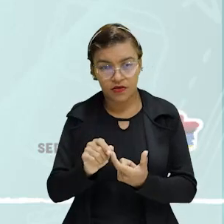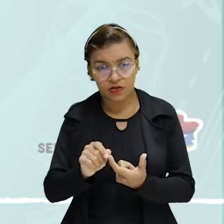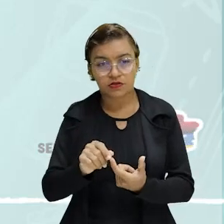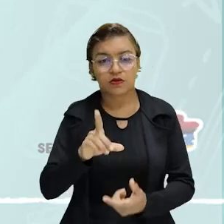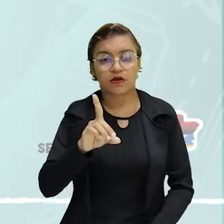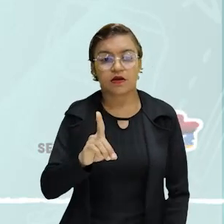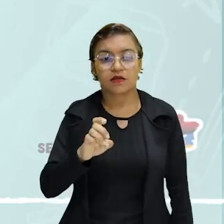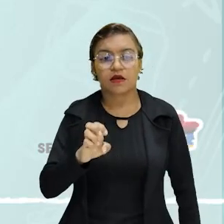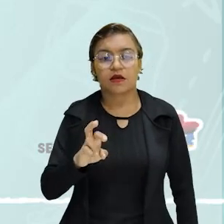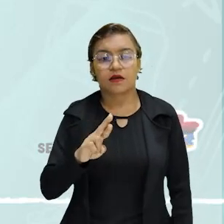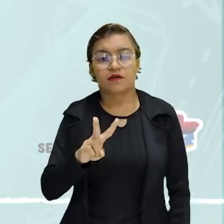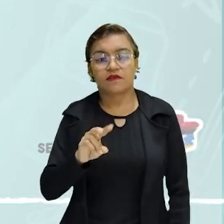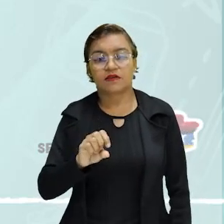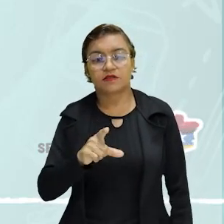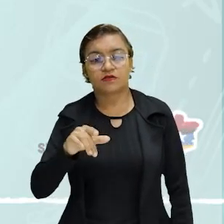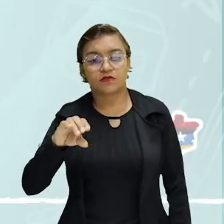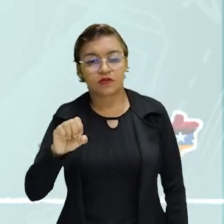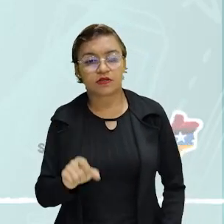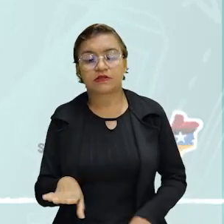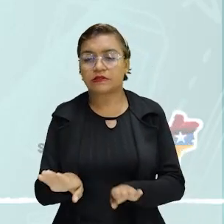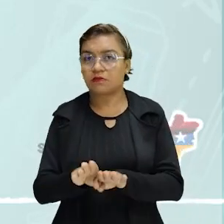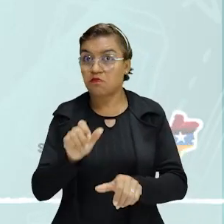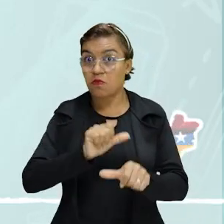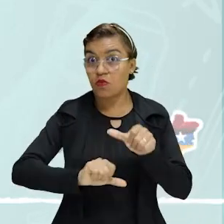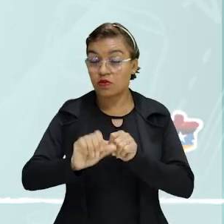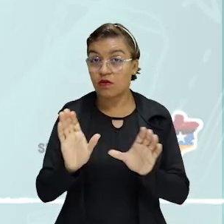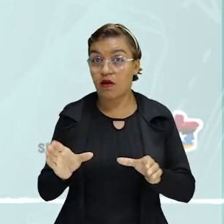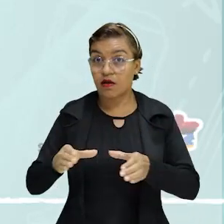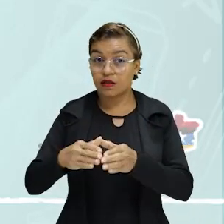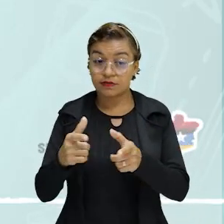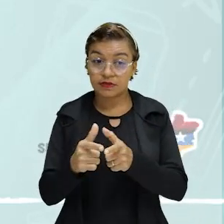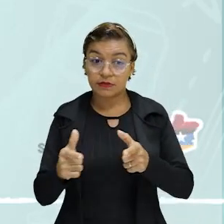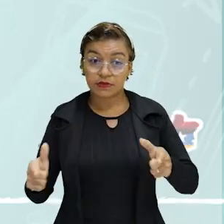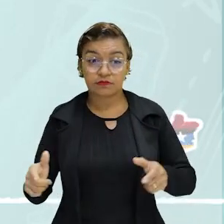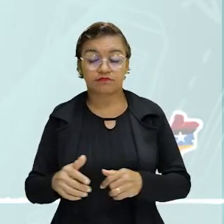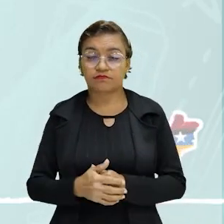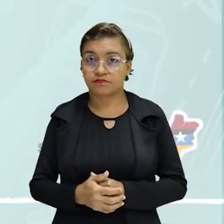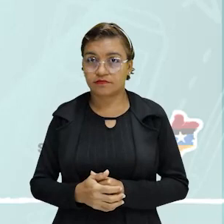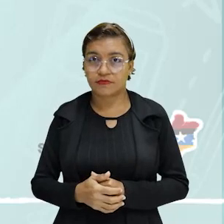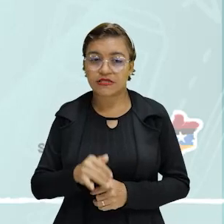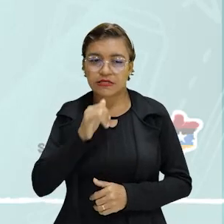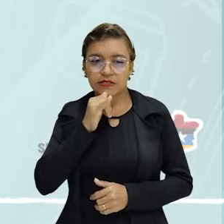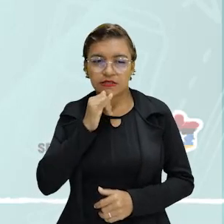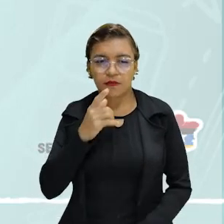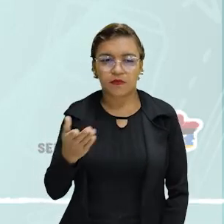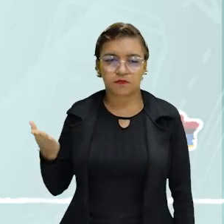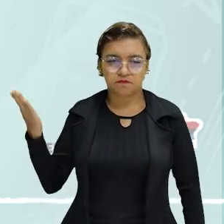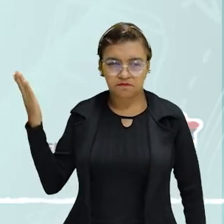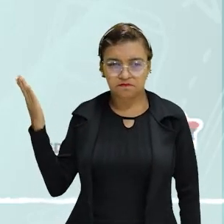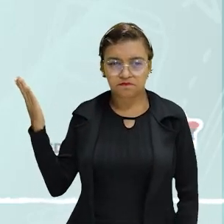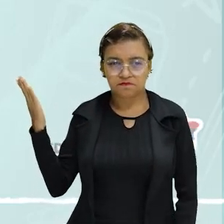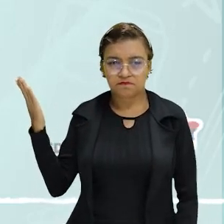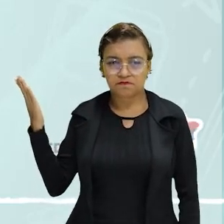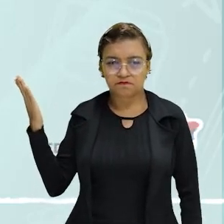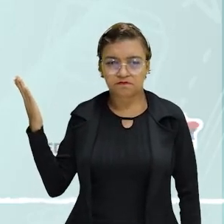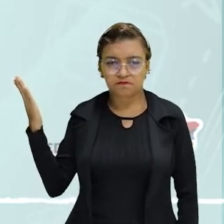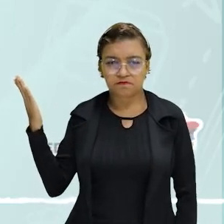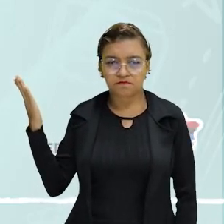participam da formação das palavras e alteram a sua classe gramatical. Escavar, verbo.